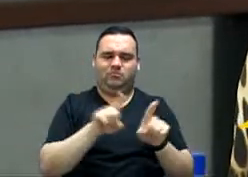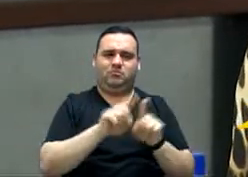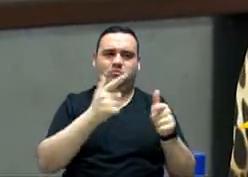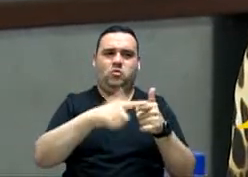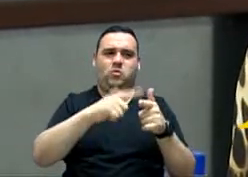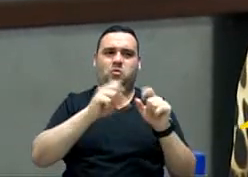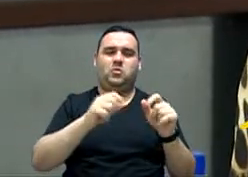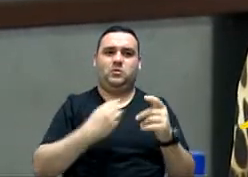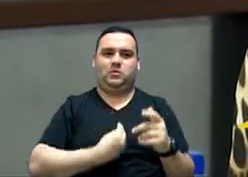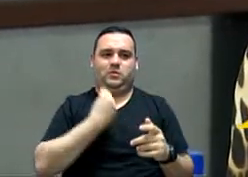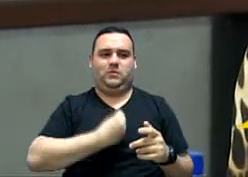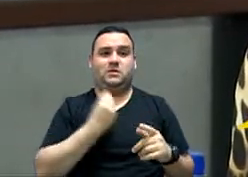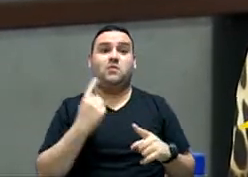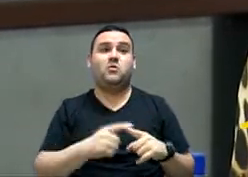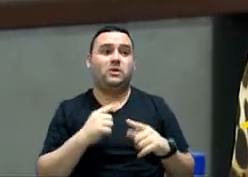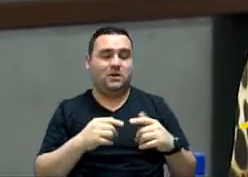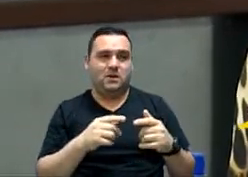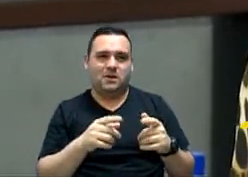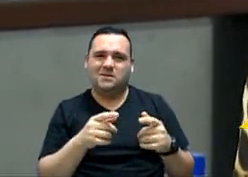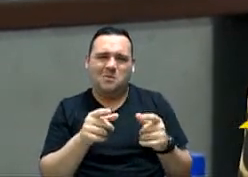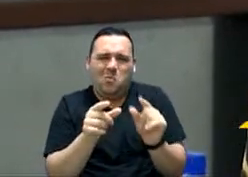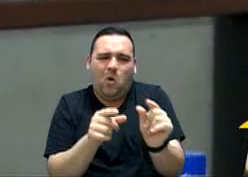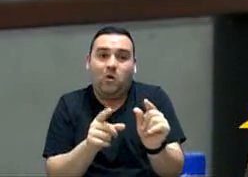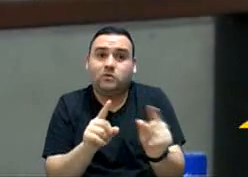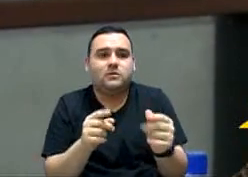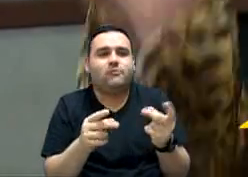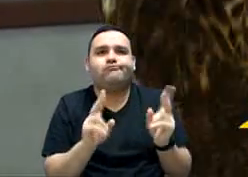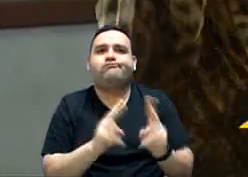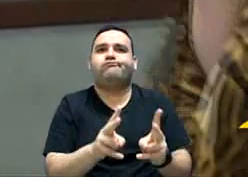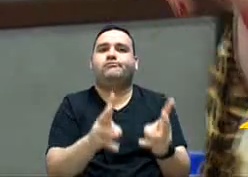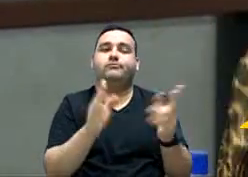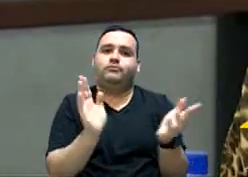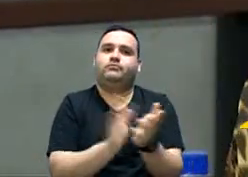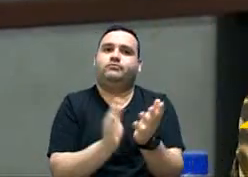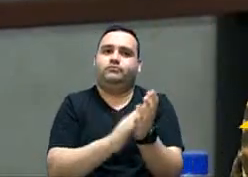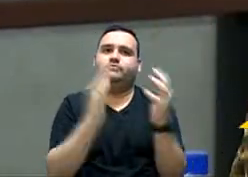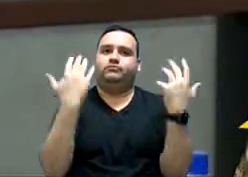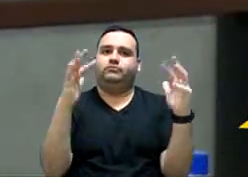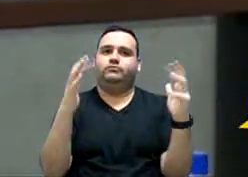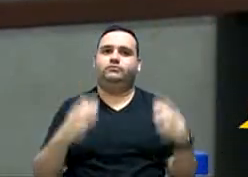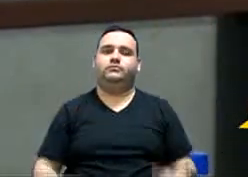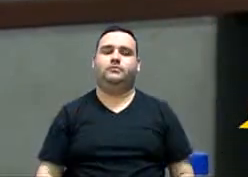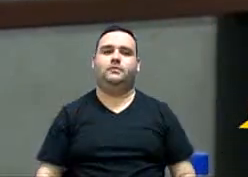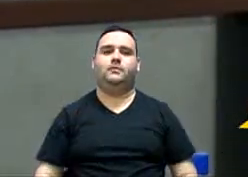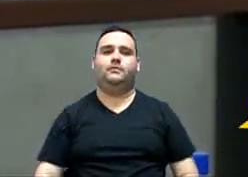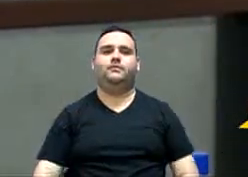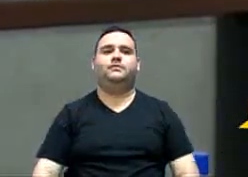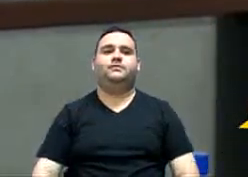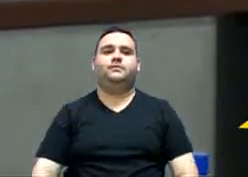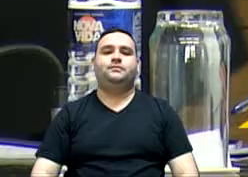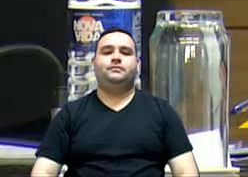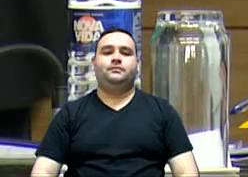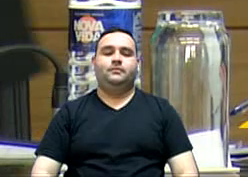humana, não para um tempo, mas para toda a vida. Parabéns, vereadora.